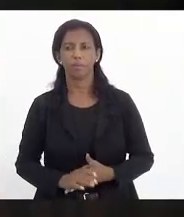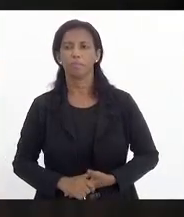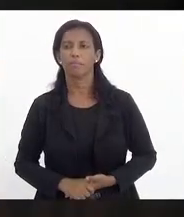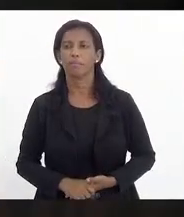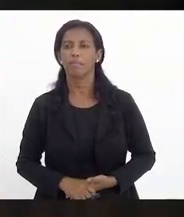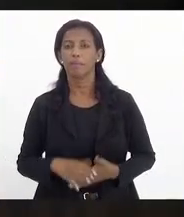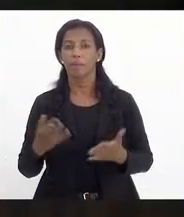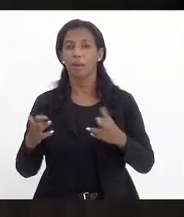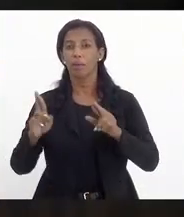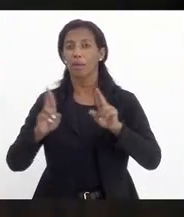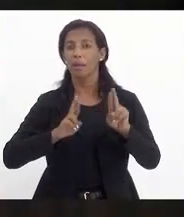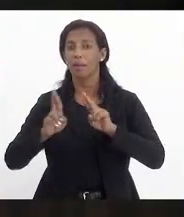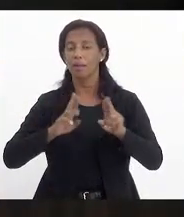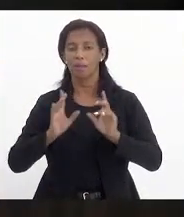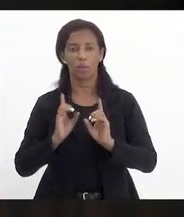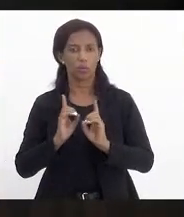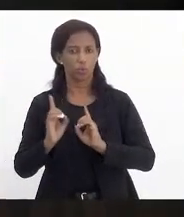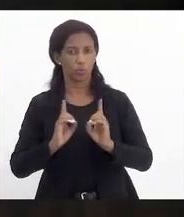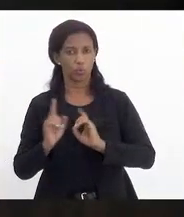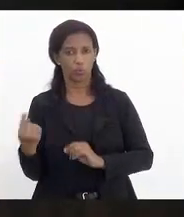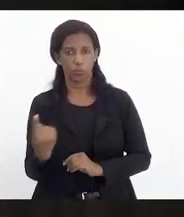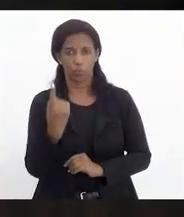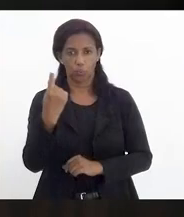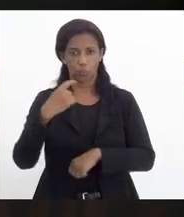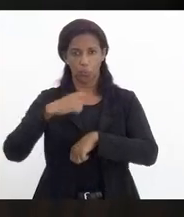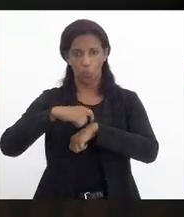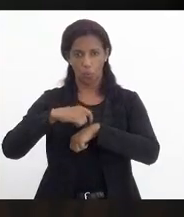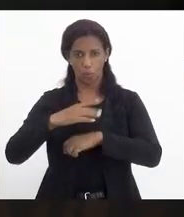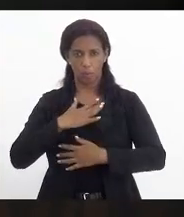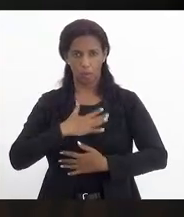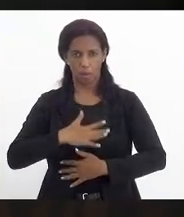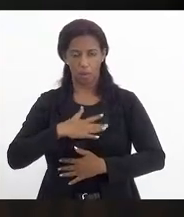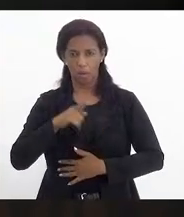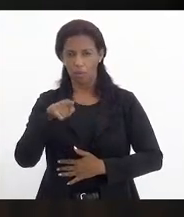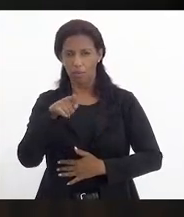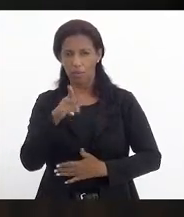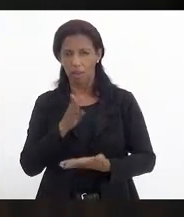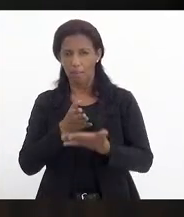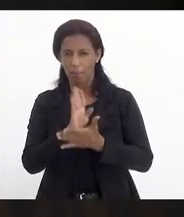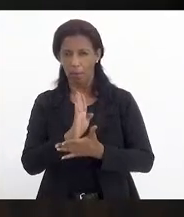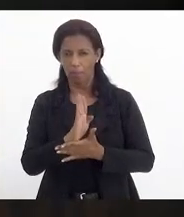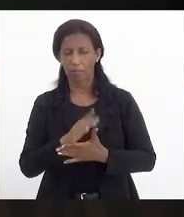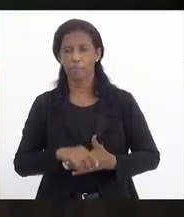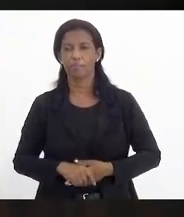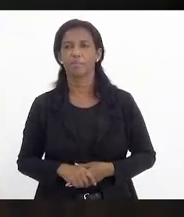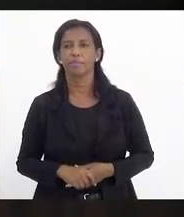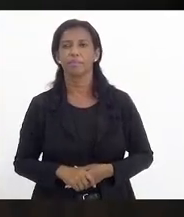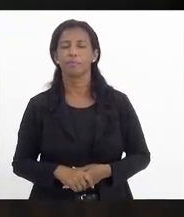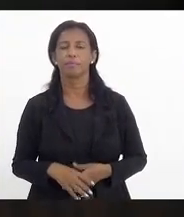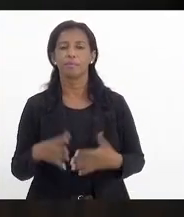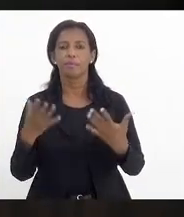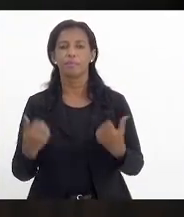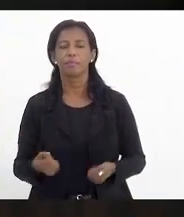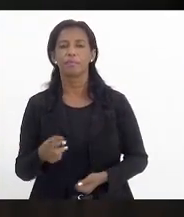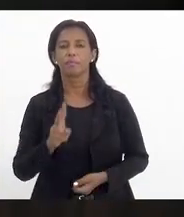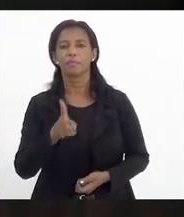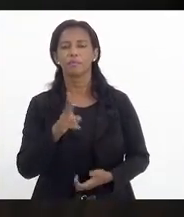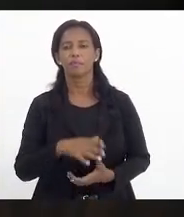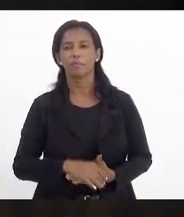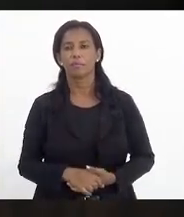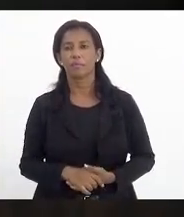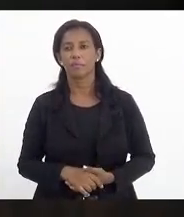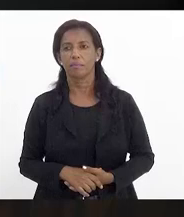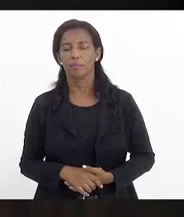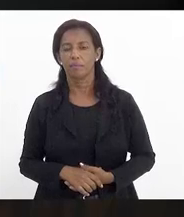Então, em relação à discussão, num único momento está tranquilo? Os senhores que aprovam, maneiras como estão, aprovado. Então, vamos lá.